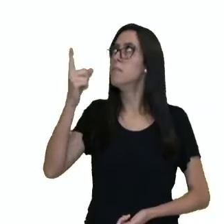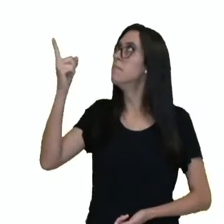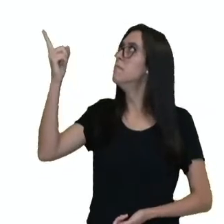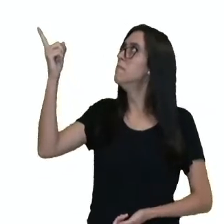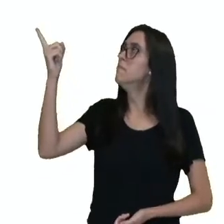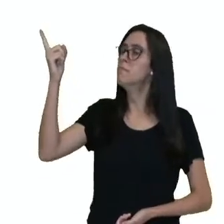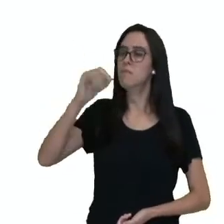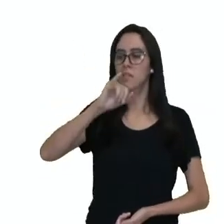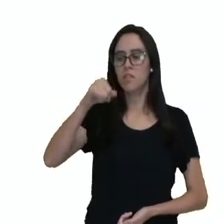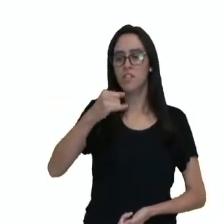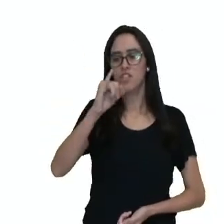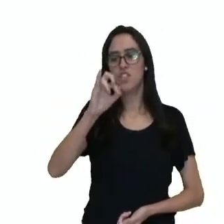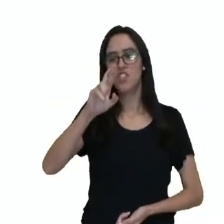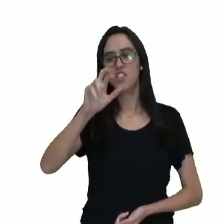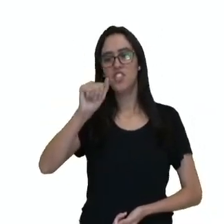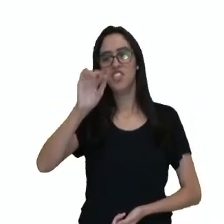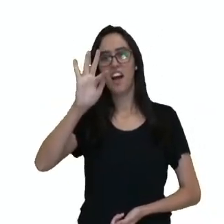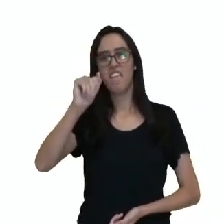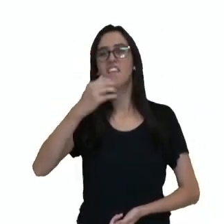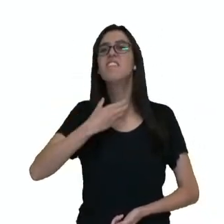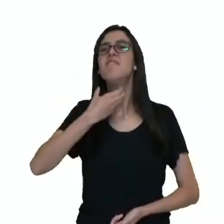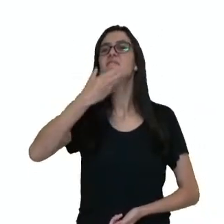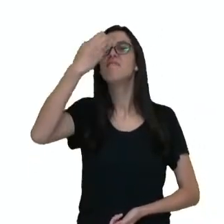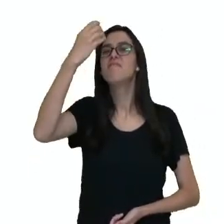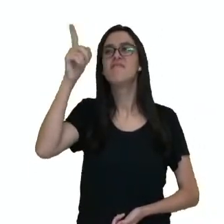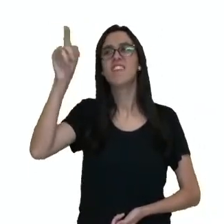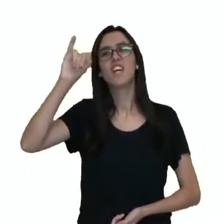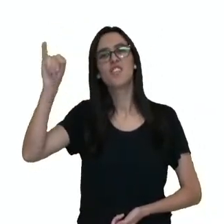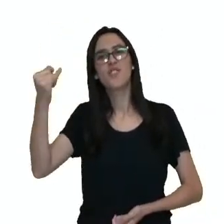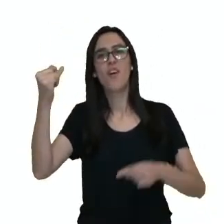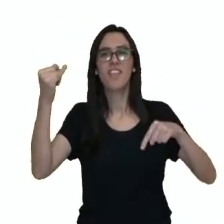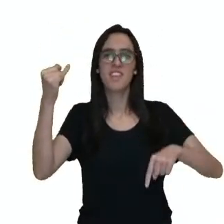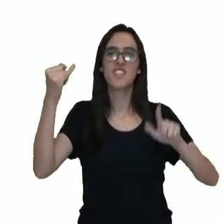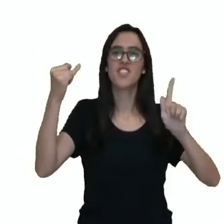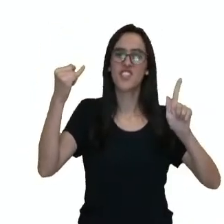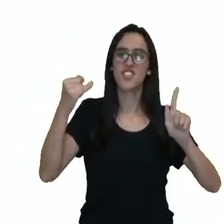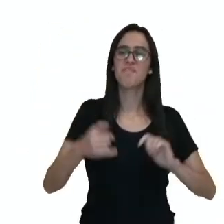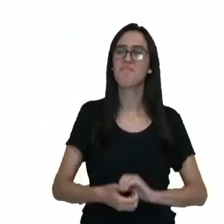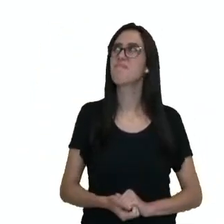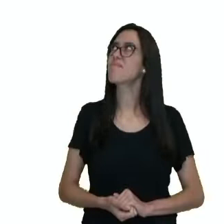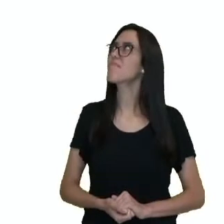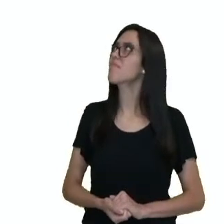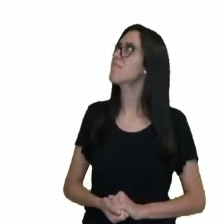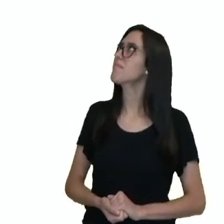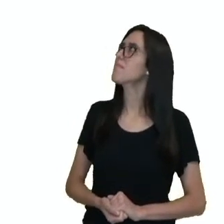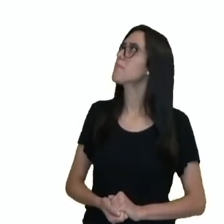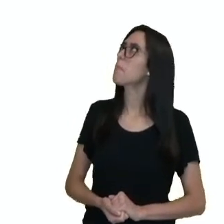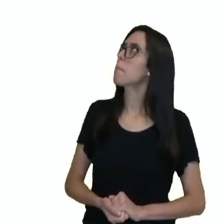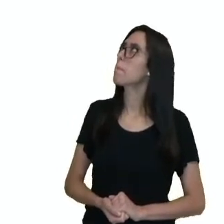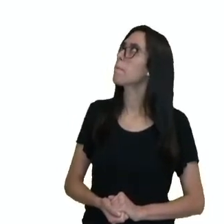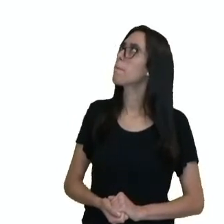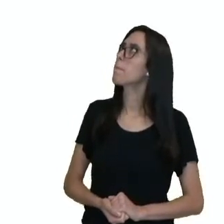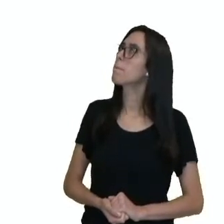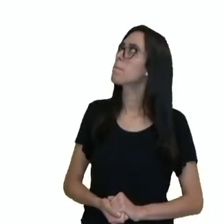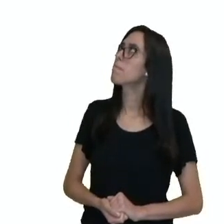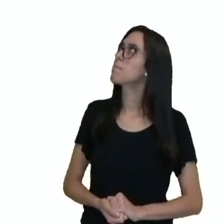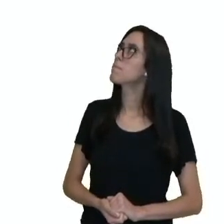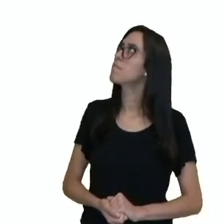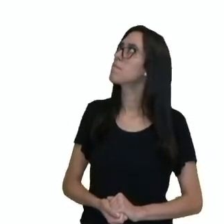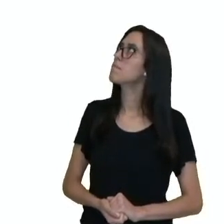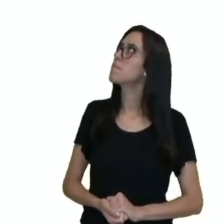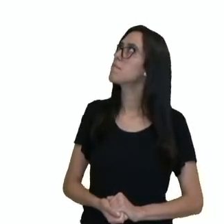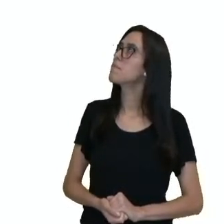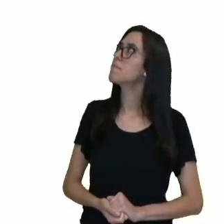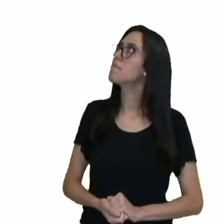que é com J, né? Jirafa, o animal. K de koala, L, limon, M,